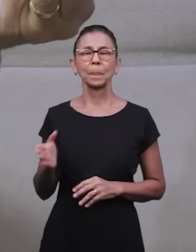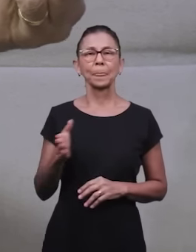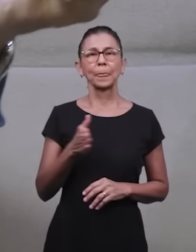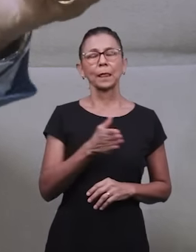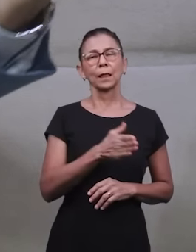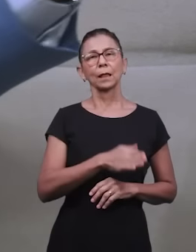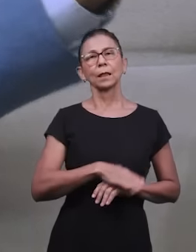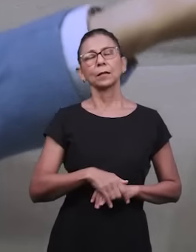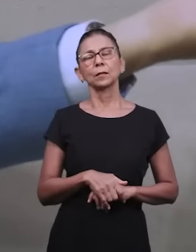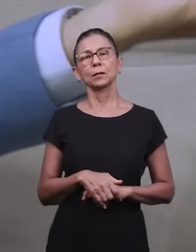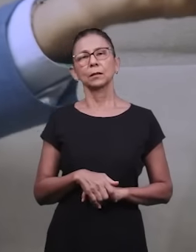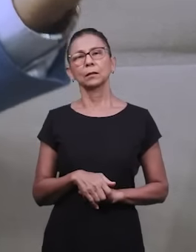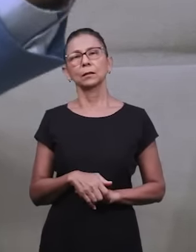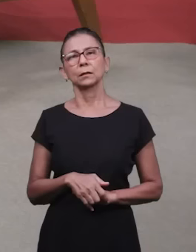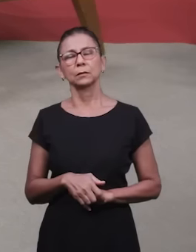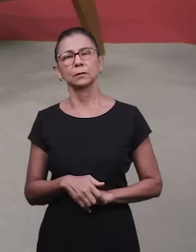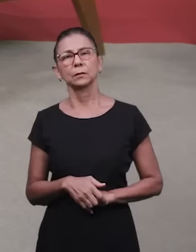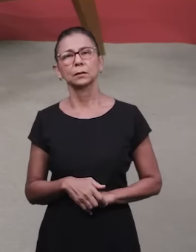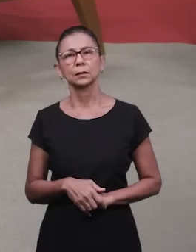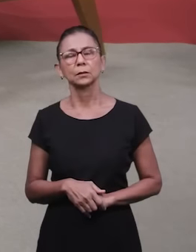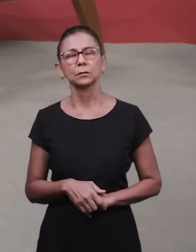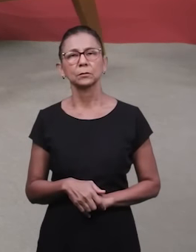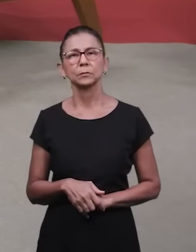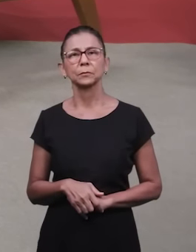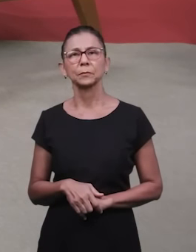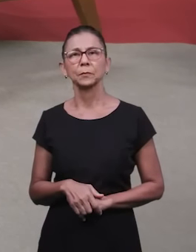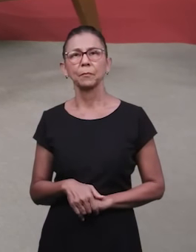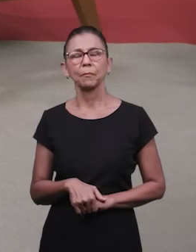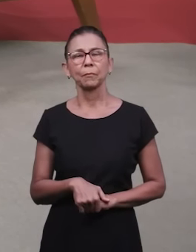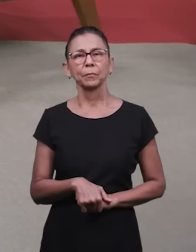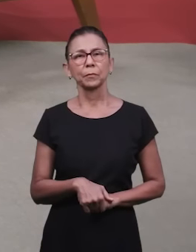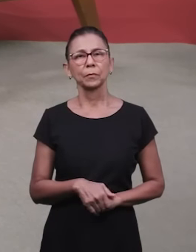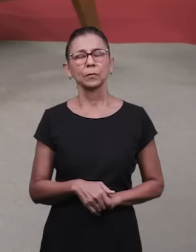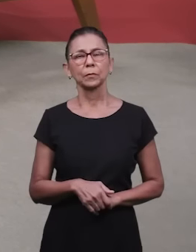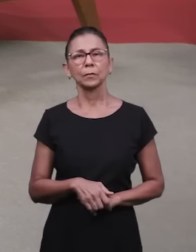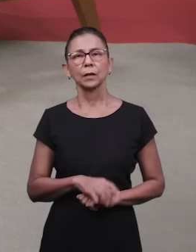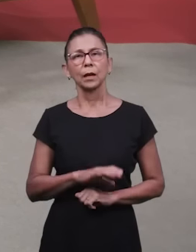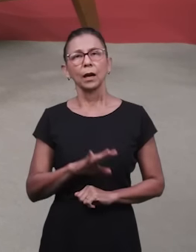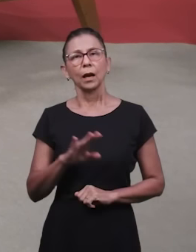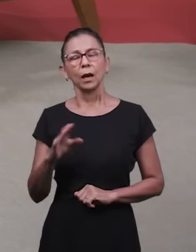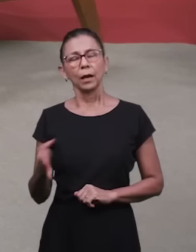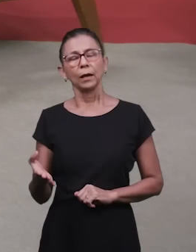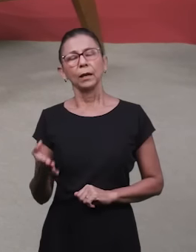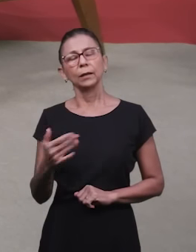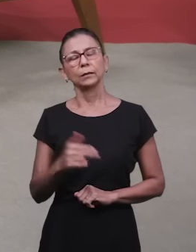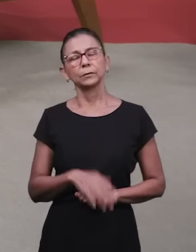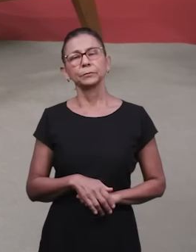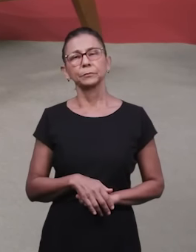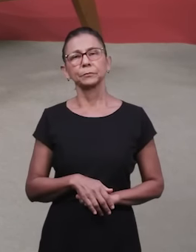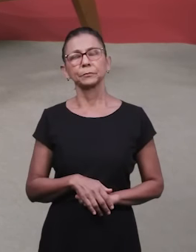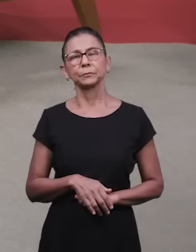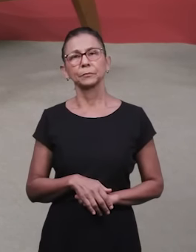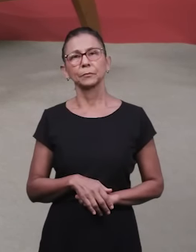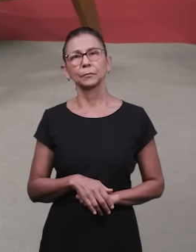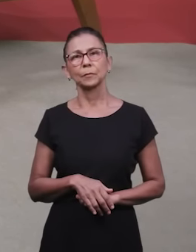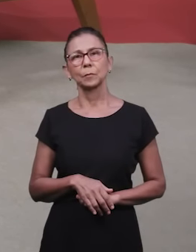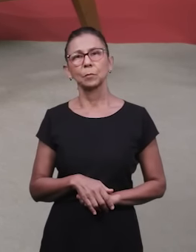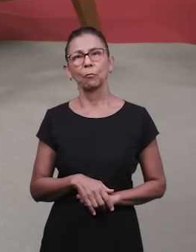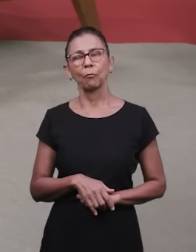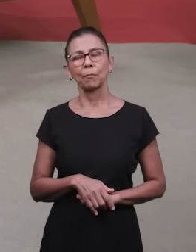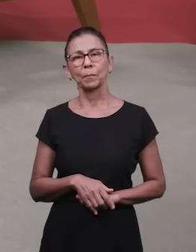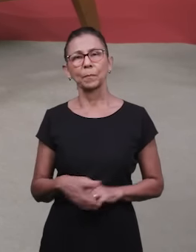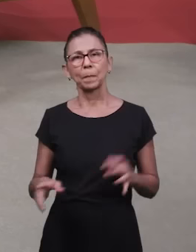o fermento nas três medidas, né? Lá no livro, na carta, na quarta carta. Né? Na Ele carta. Desviou da rota. É, exato, né? Tirou a quarta,